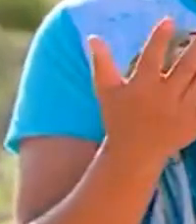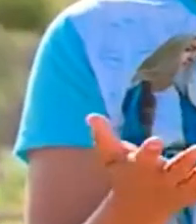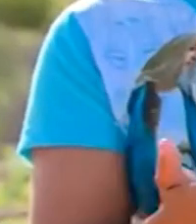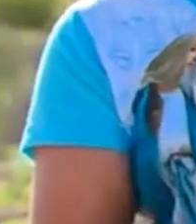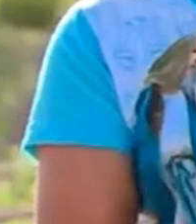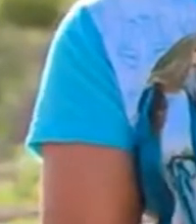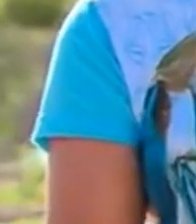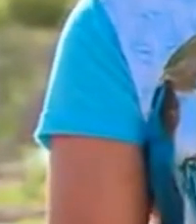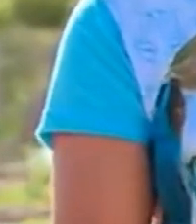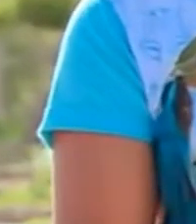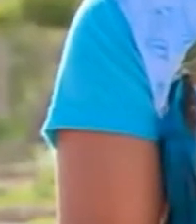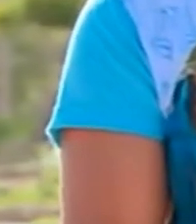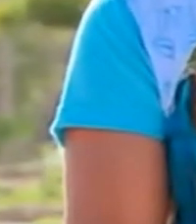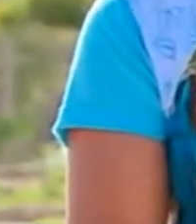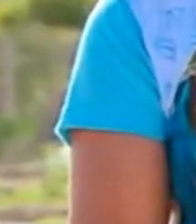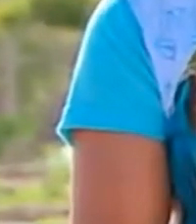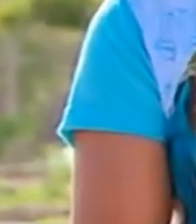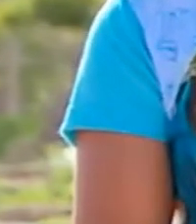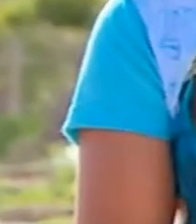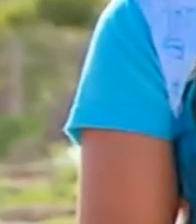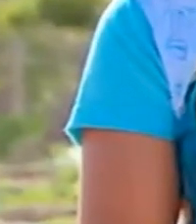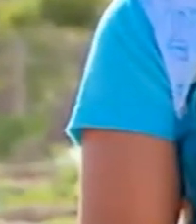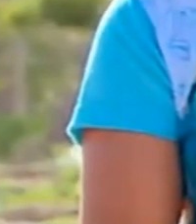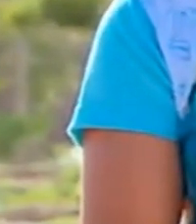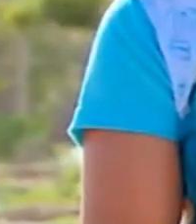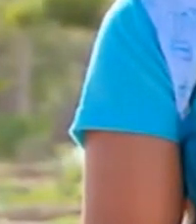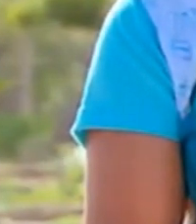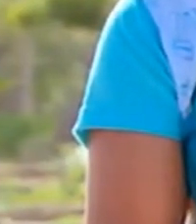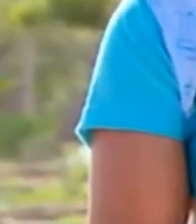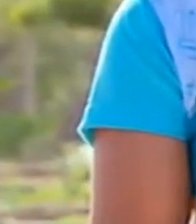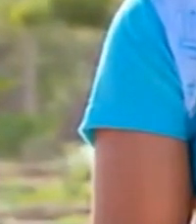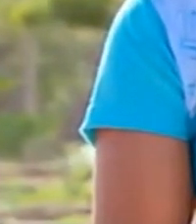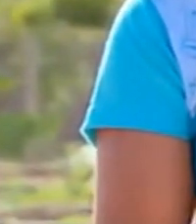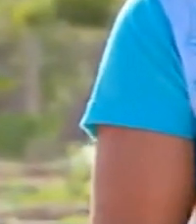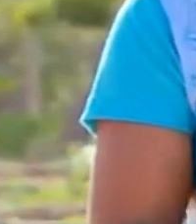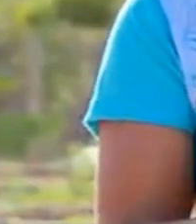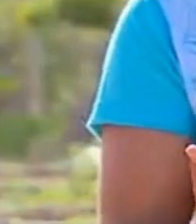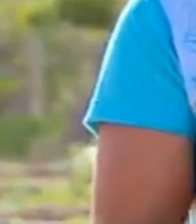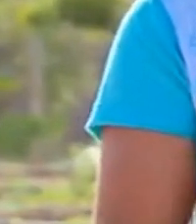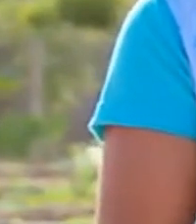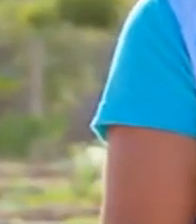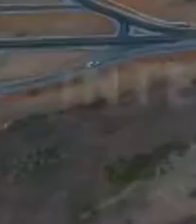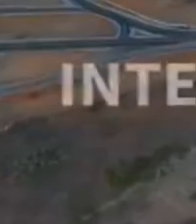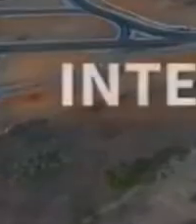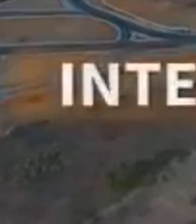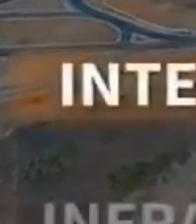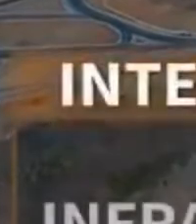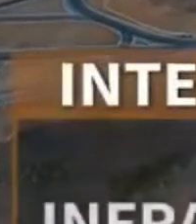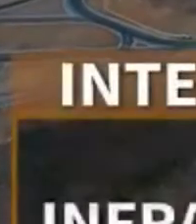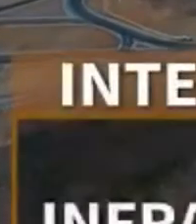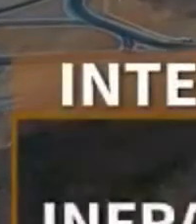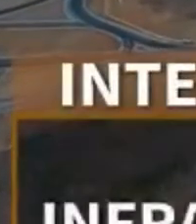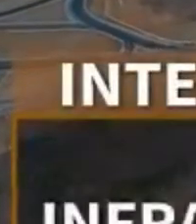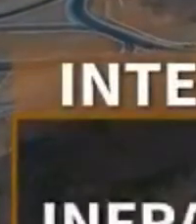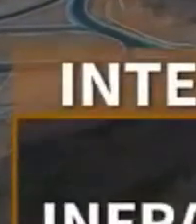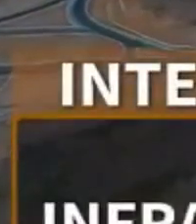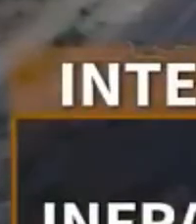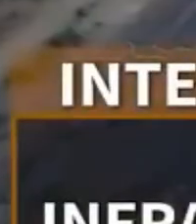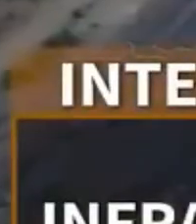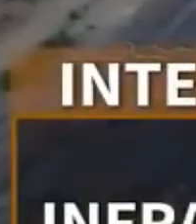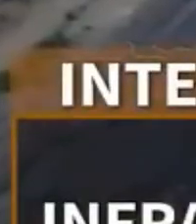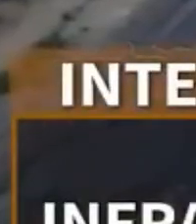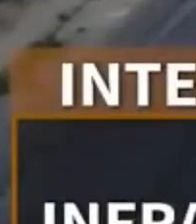quando essa água chegar aqui, essa vila vai ser um paraíso. Pode ter certeza. Essa e as outras, né?